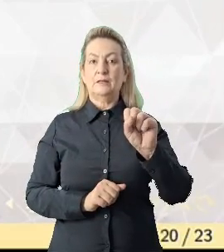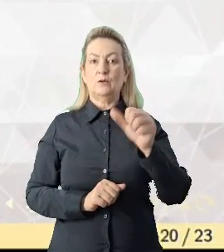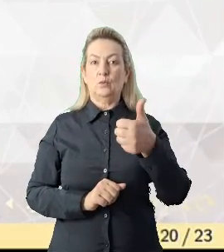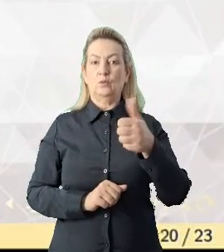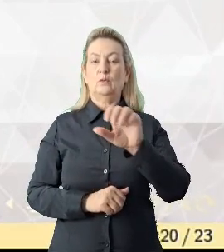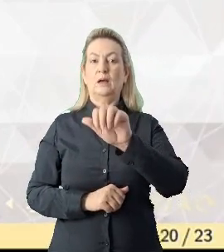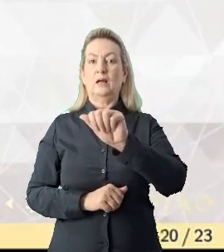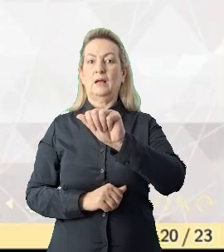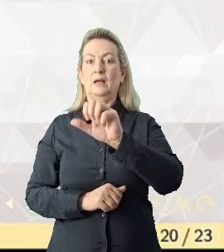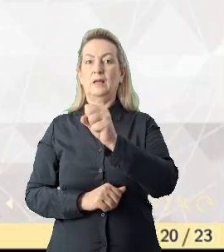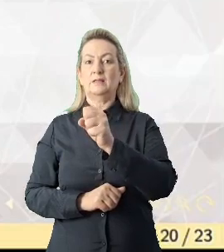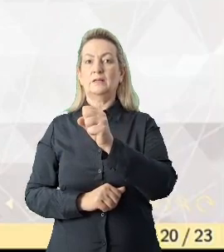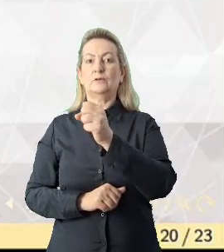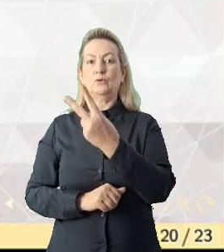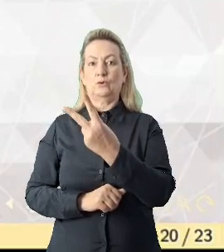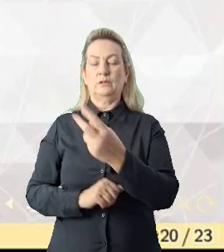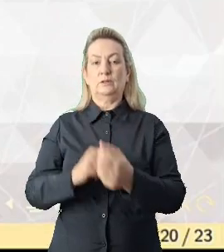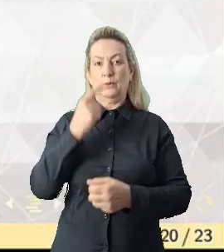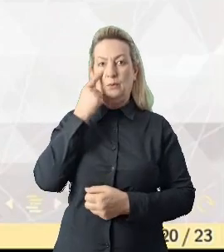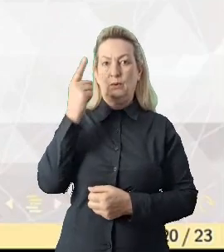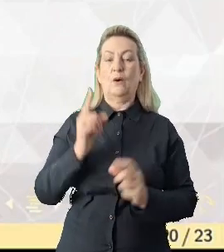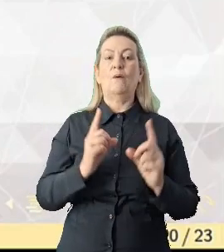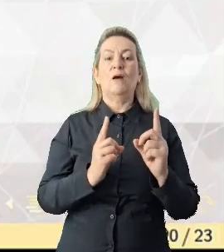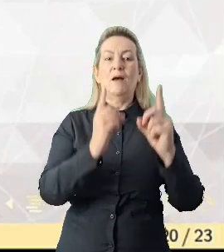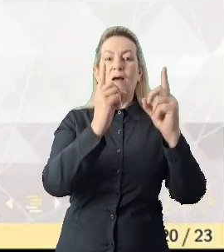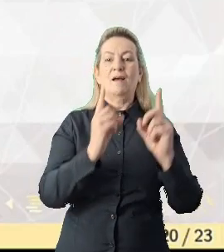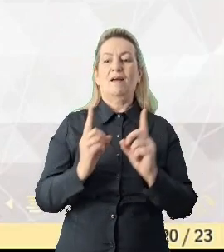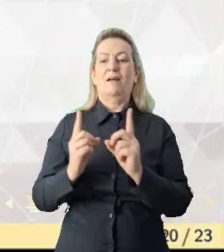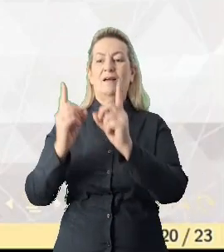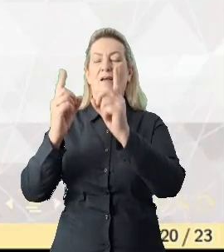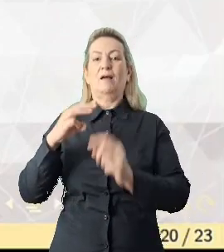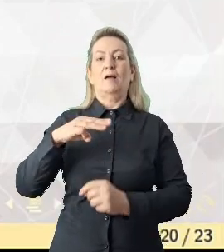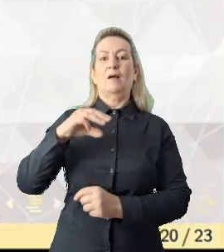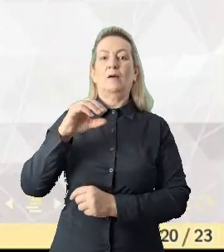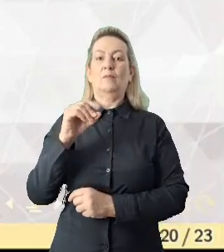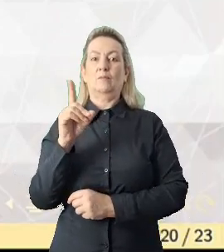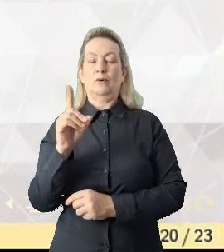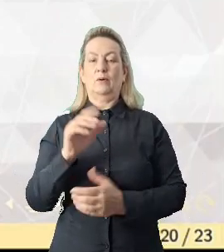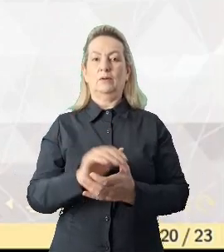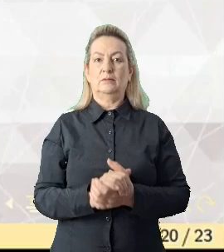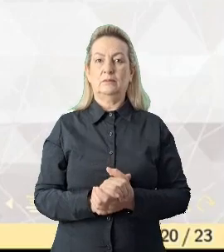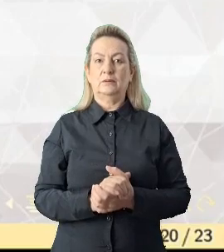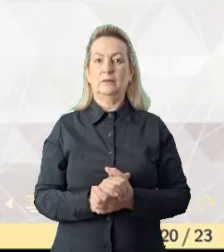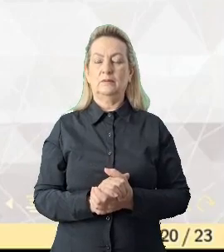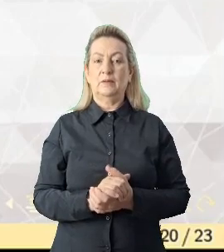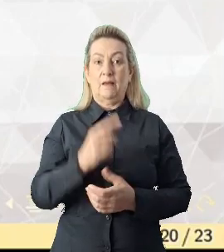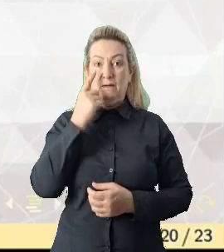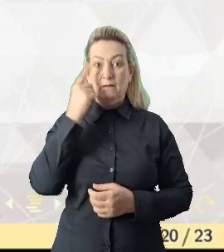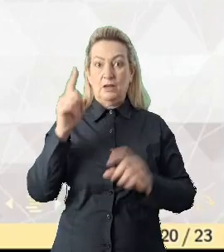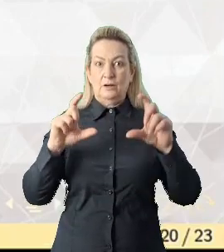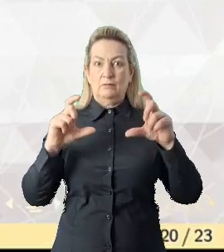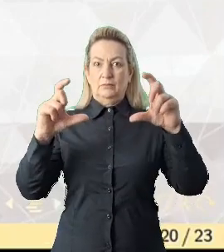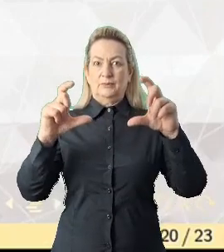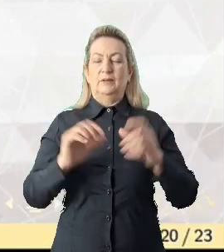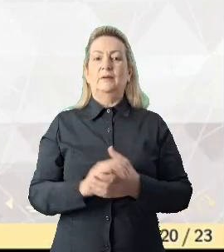nessa continha aqui, olha. Se você tem a simetria 1 e a simetria 2 e trabalhar com o módulo, lembrando que a definição nesse caso está associada à distância,